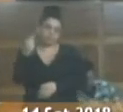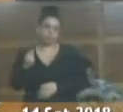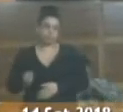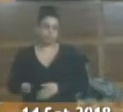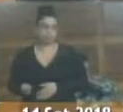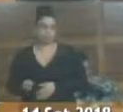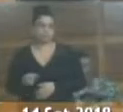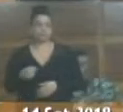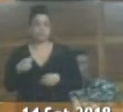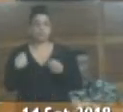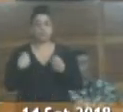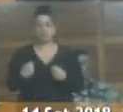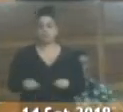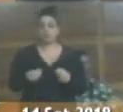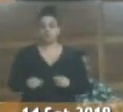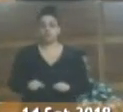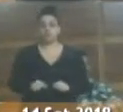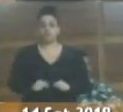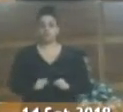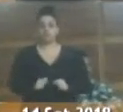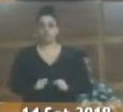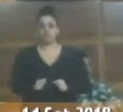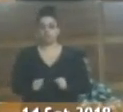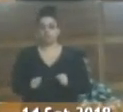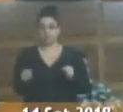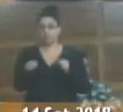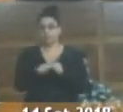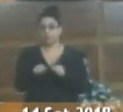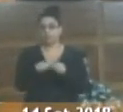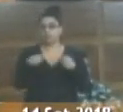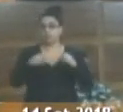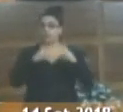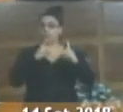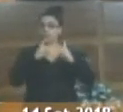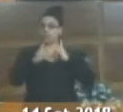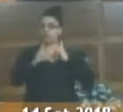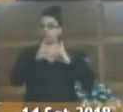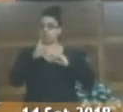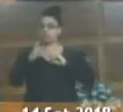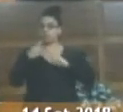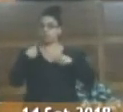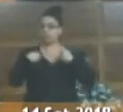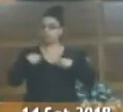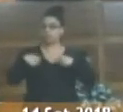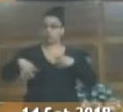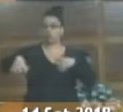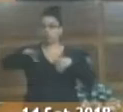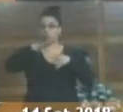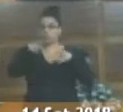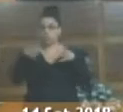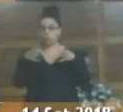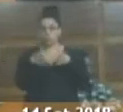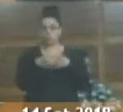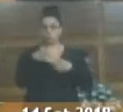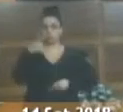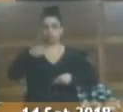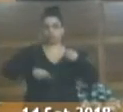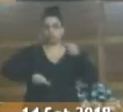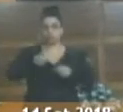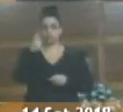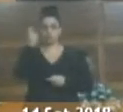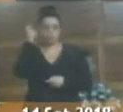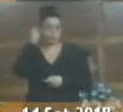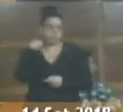E isso tem que ser feito, repito, de forma democrática e de forma comunitária, né? Porque eu acho que, por melhor